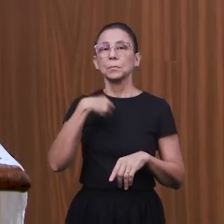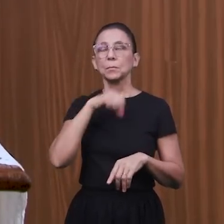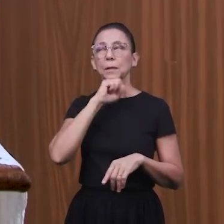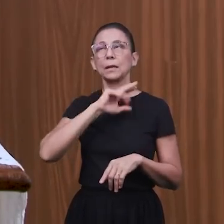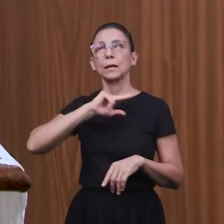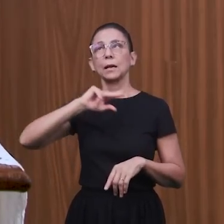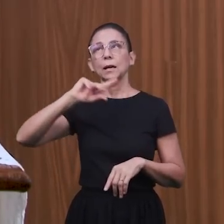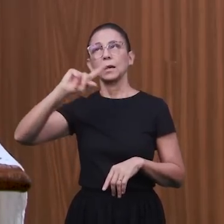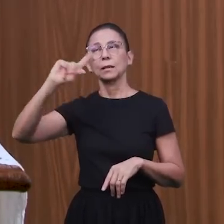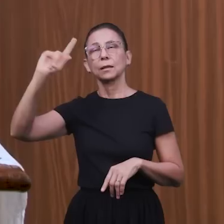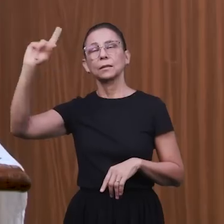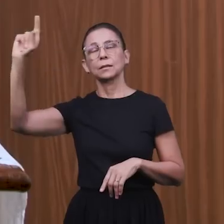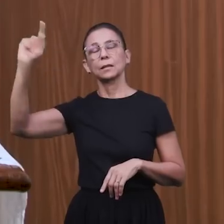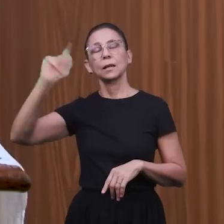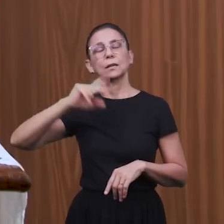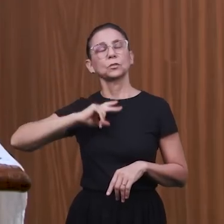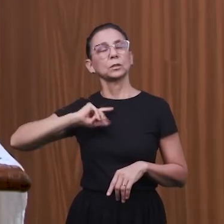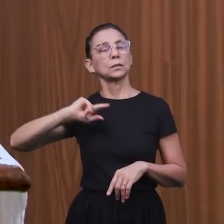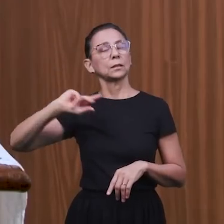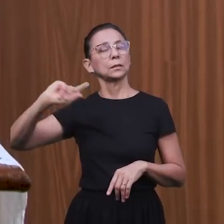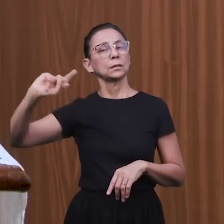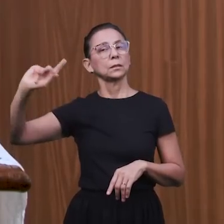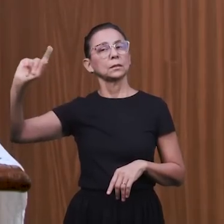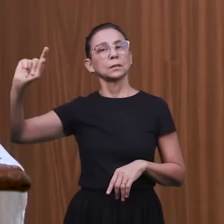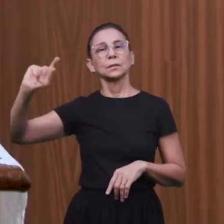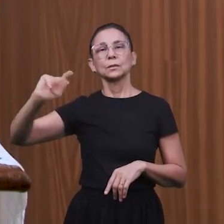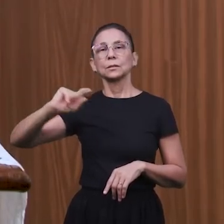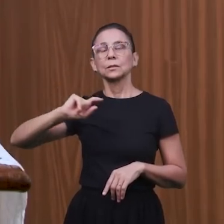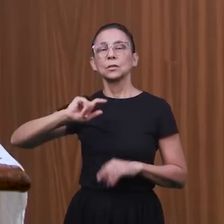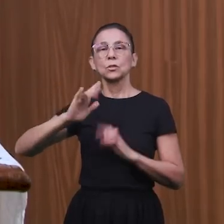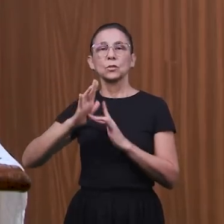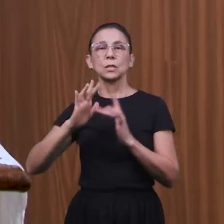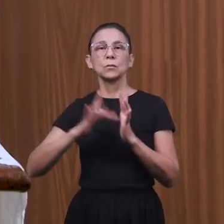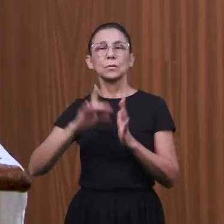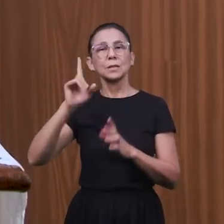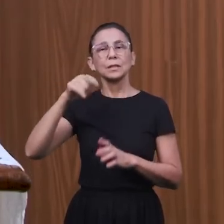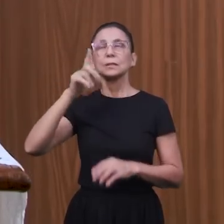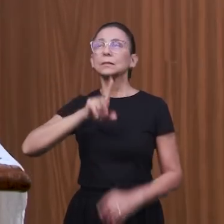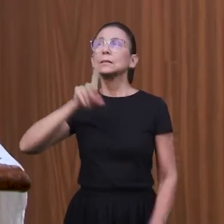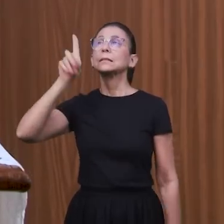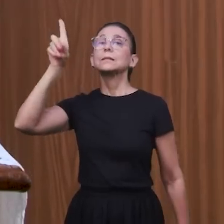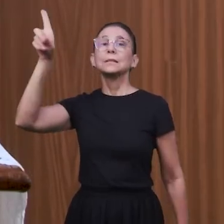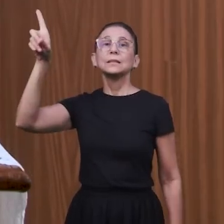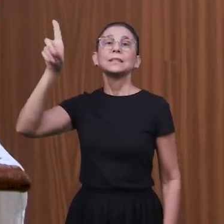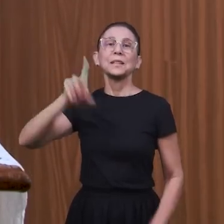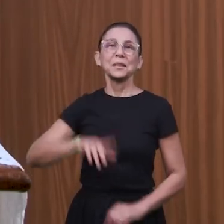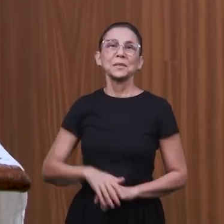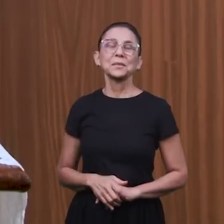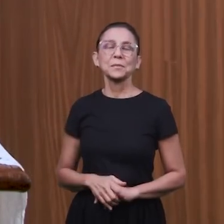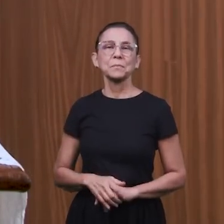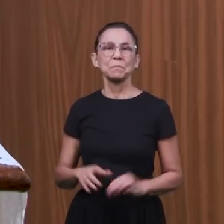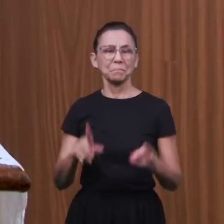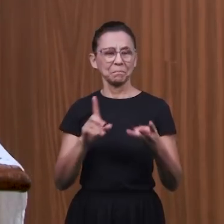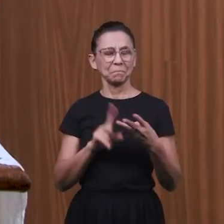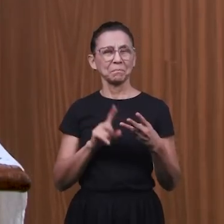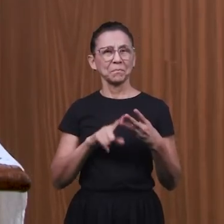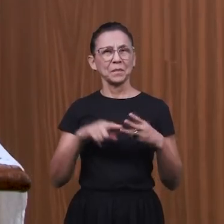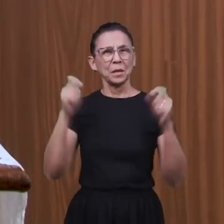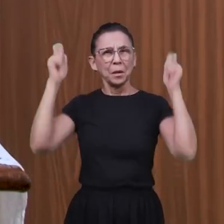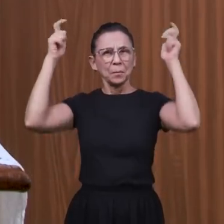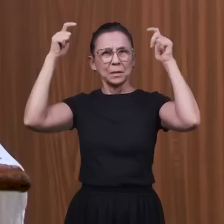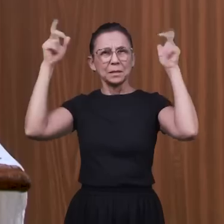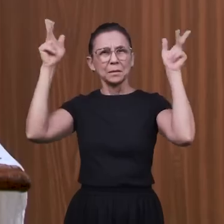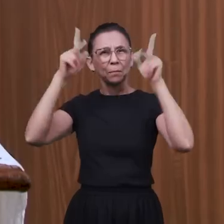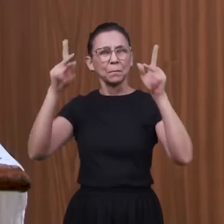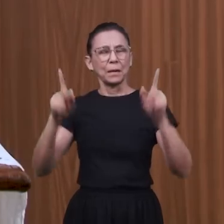Deus diz: de eternidade a eternidade, tu és Deus. Quem é o príncipe da paz? É